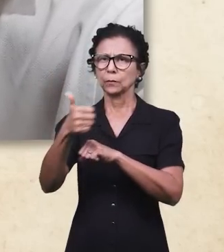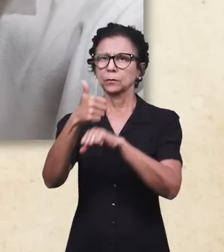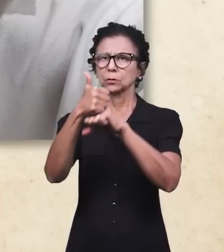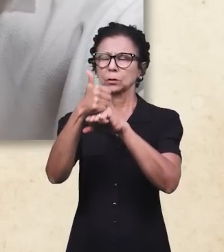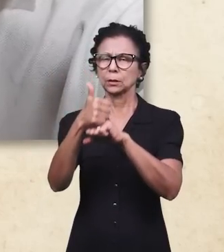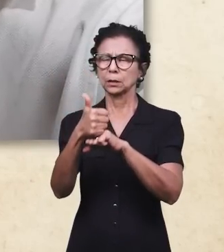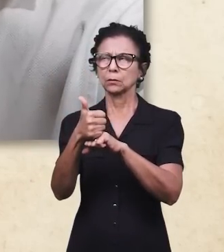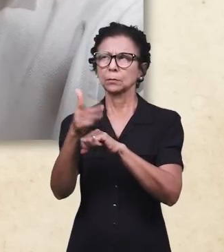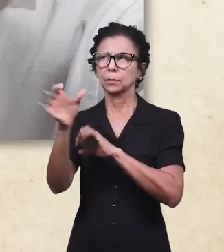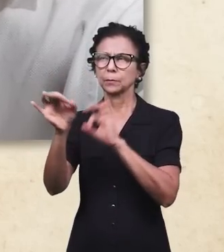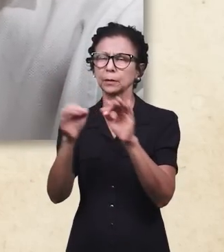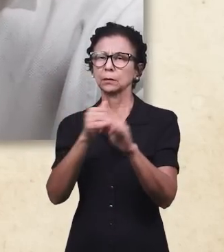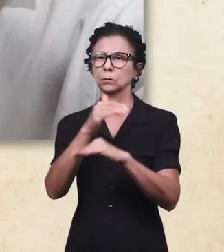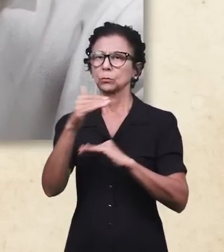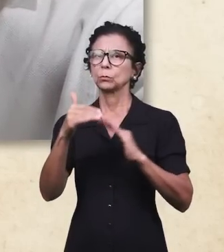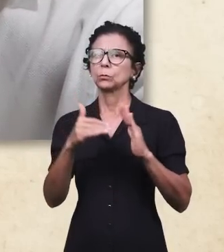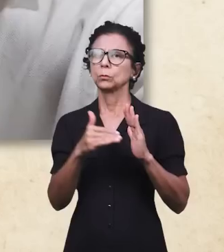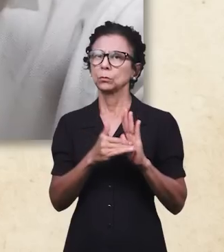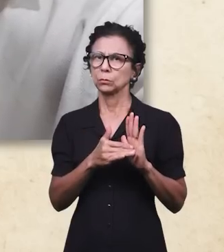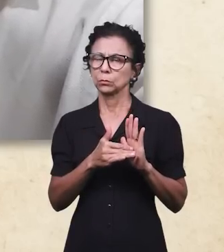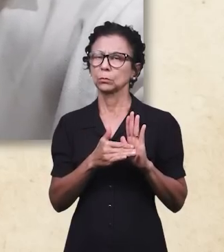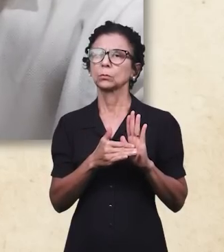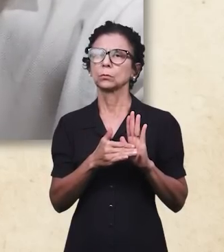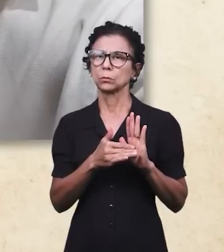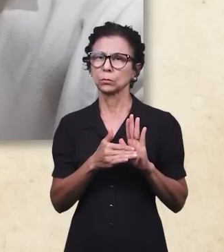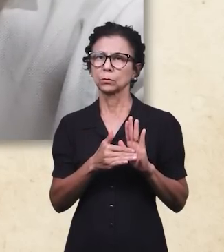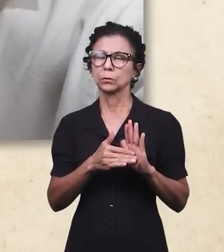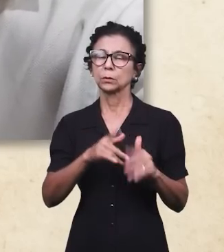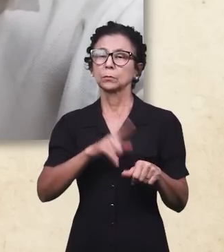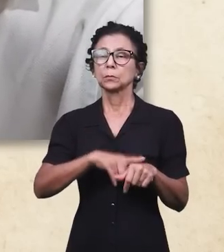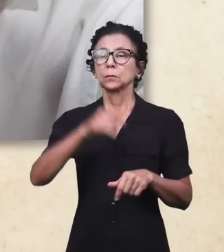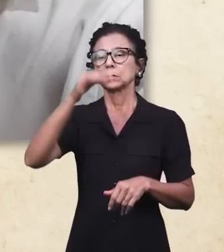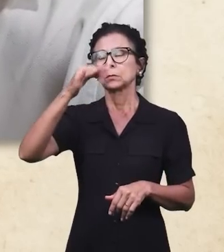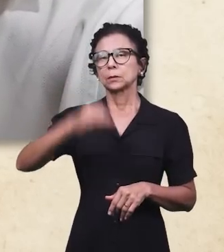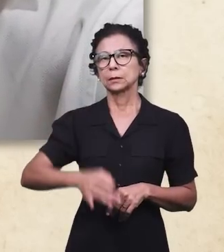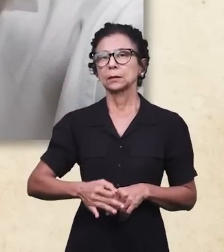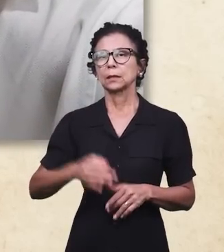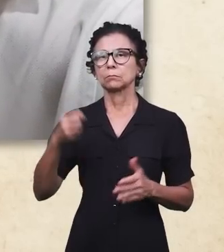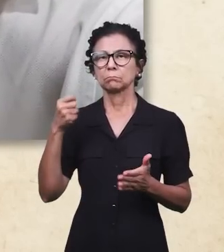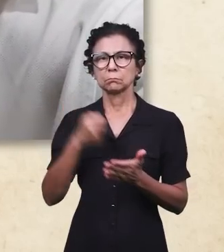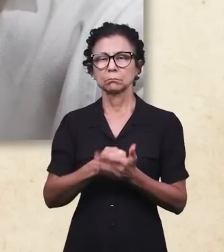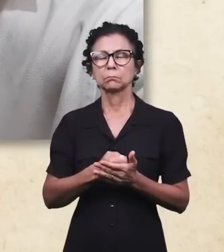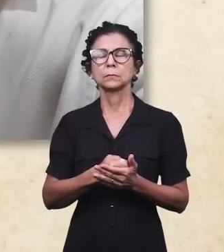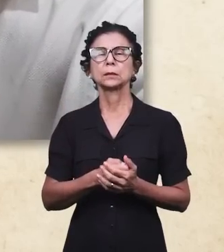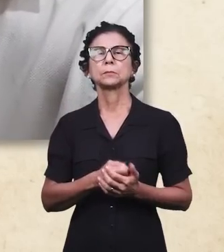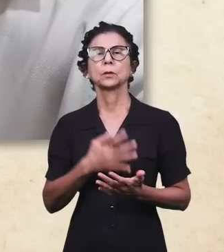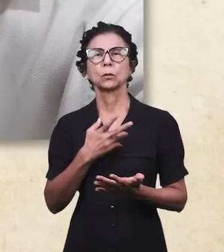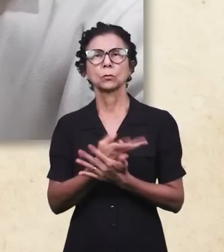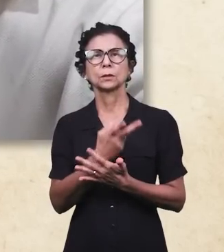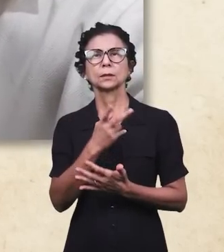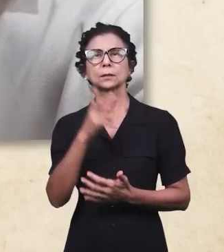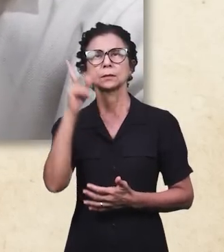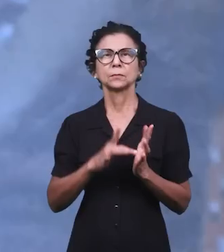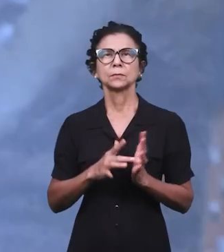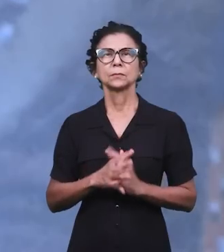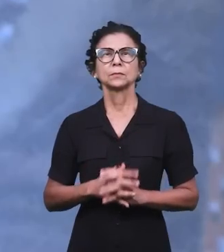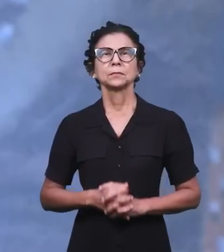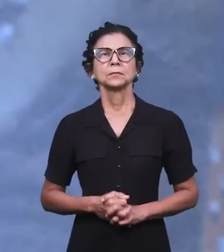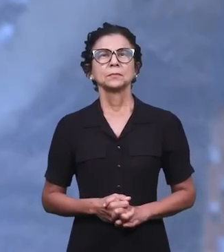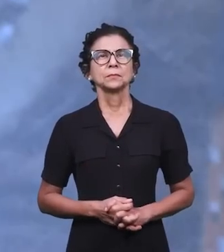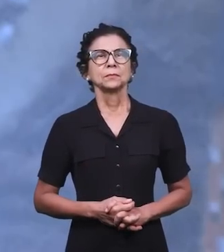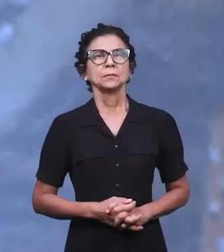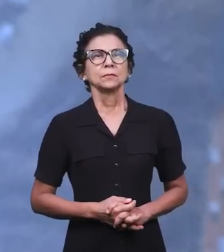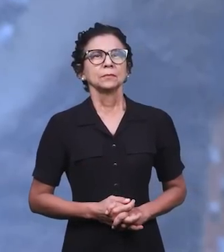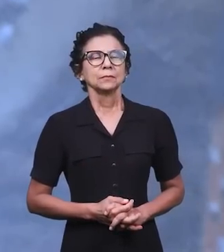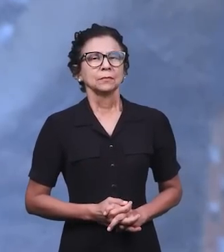todas as coisas, estaria direcionando para que no momento certo fosse concretizado na minha vida. Pai Senhor Jesus. Amém,